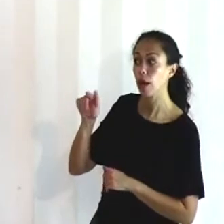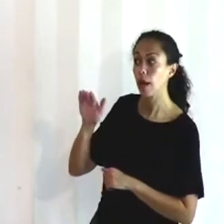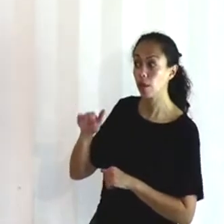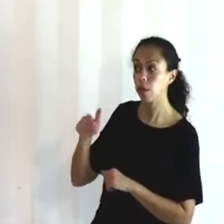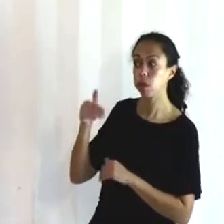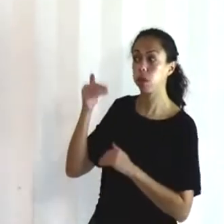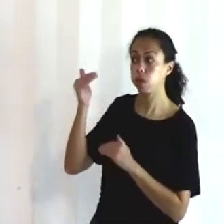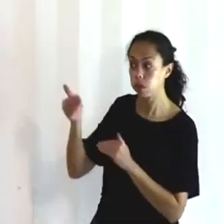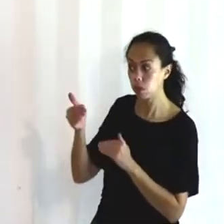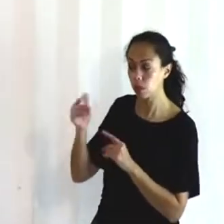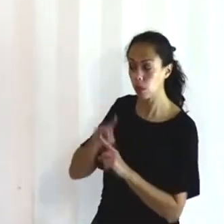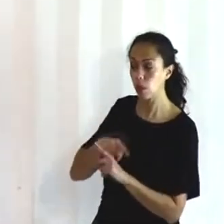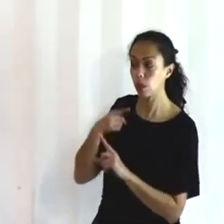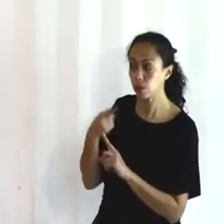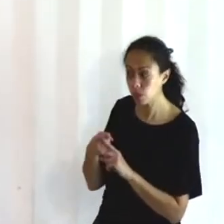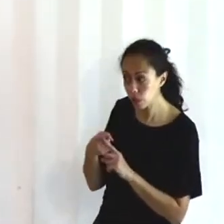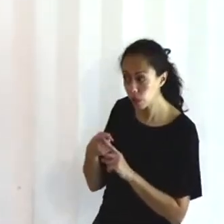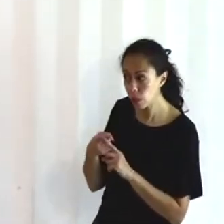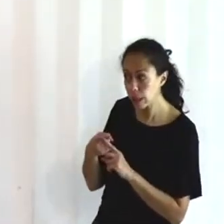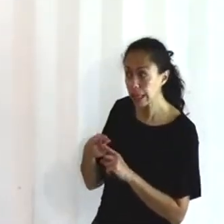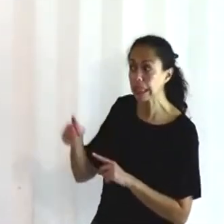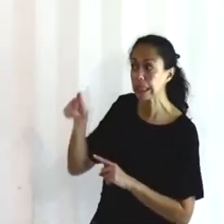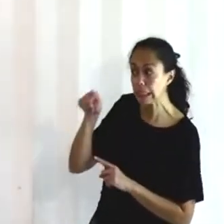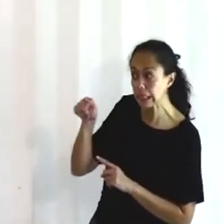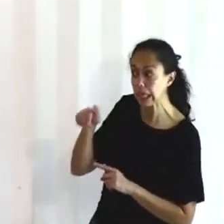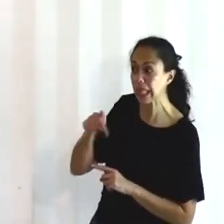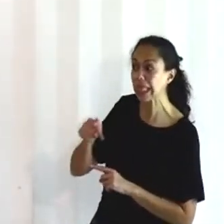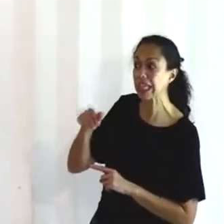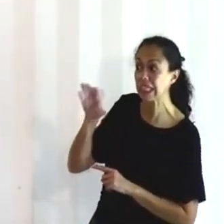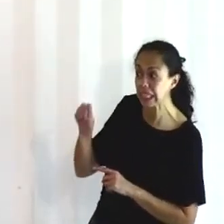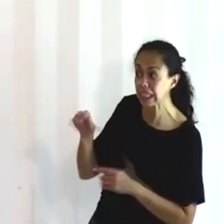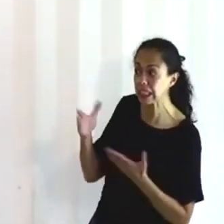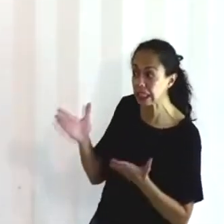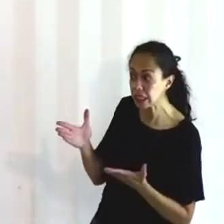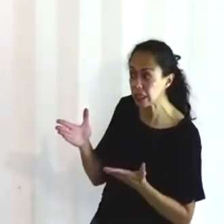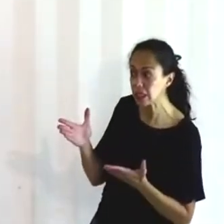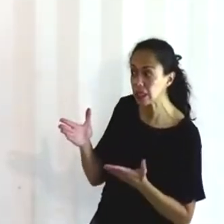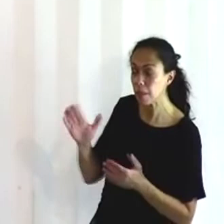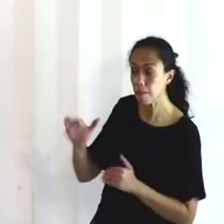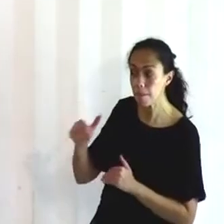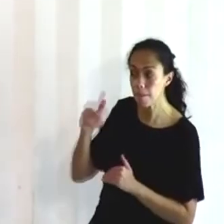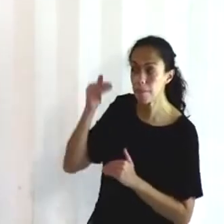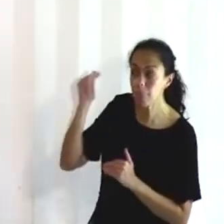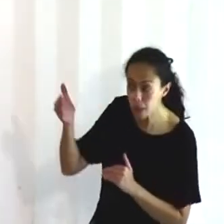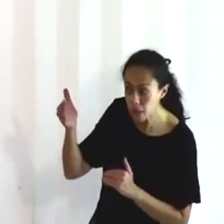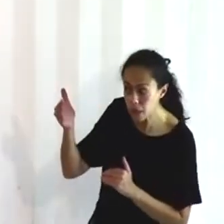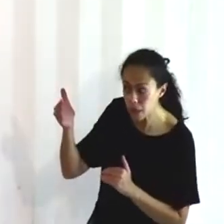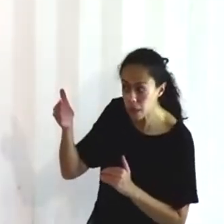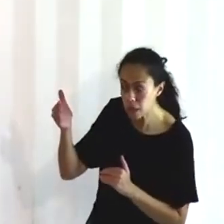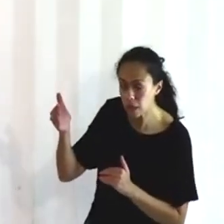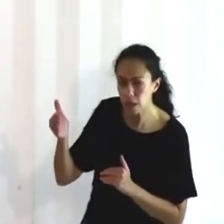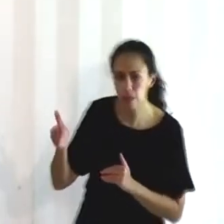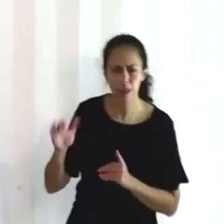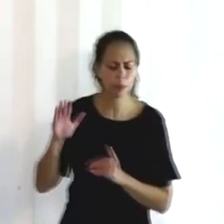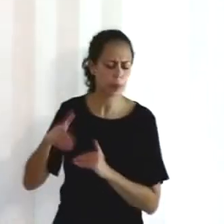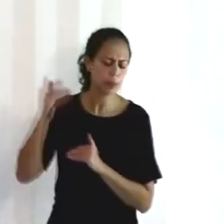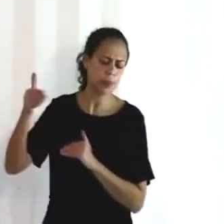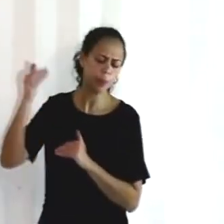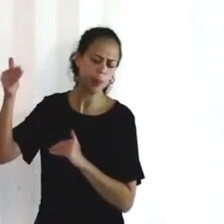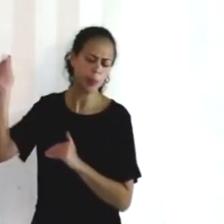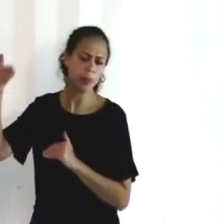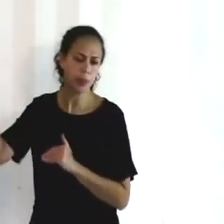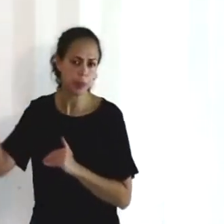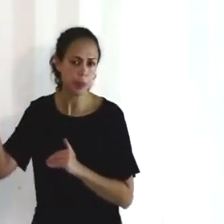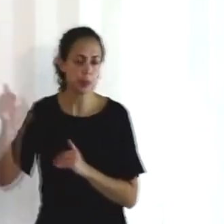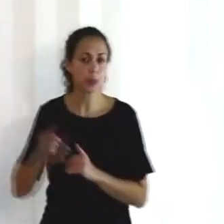perdoar? Então alguém tem condição de perdoar? Percebe? É aí que Jesus conta a parábola. Ele diz: vou